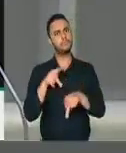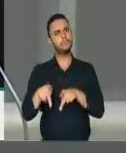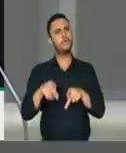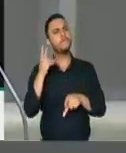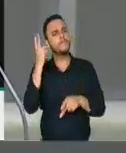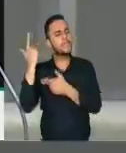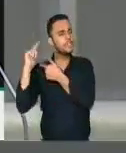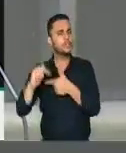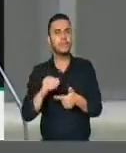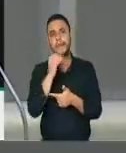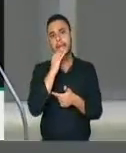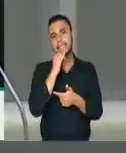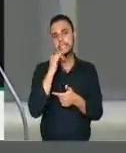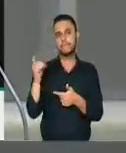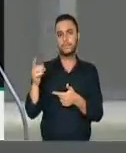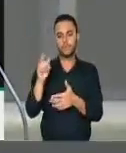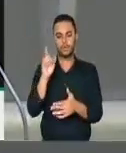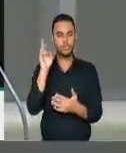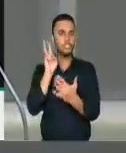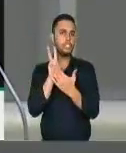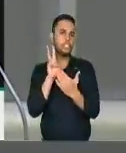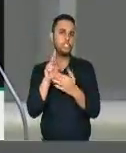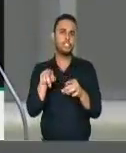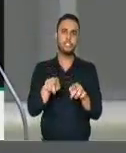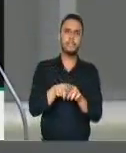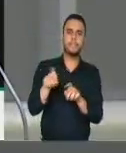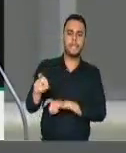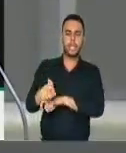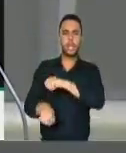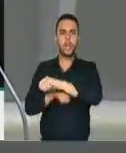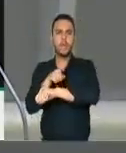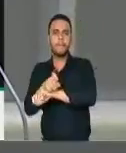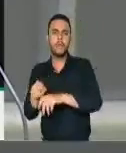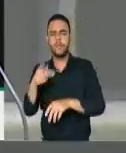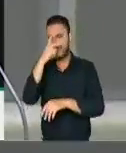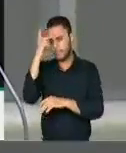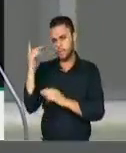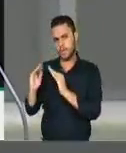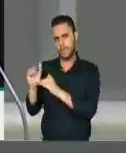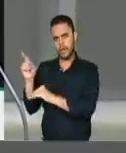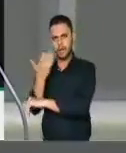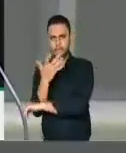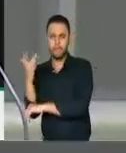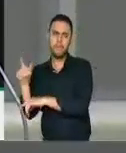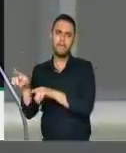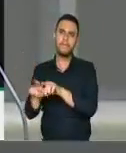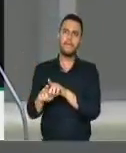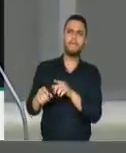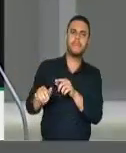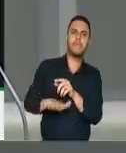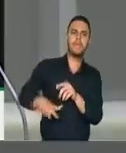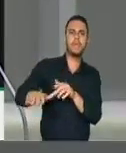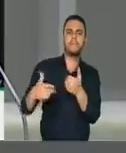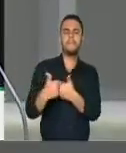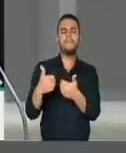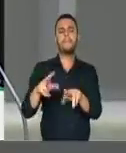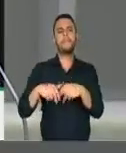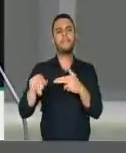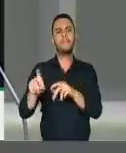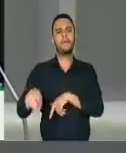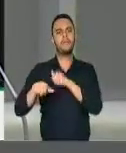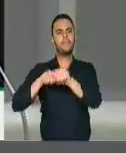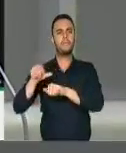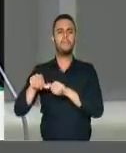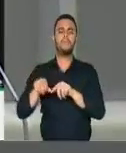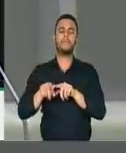tradicionais, como os indígenas, quilombolas, povos da floresta e assentados da reforma agrária.